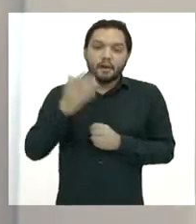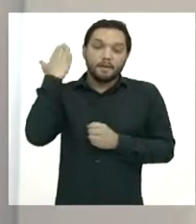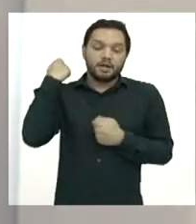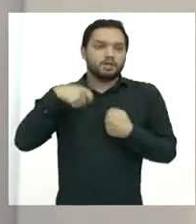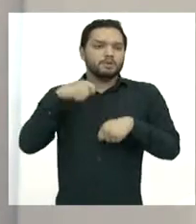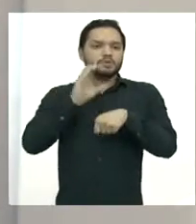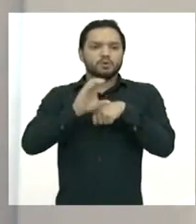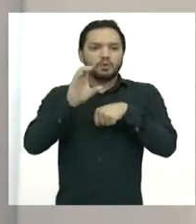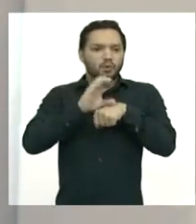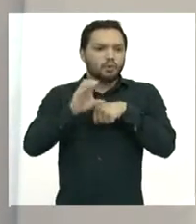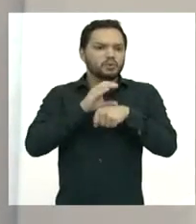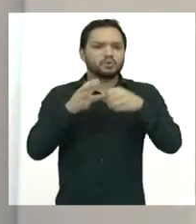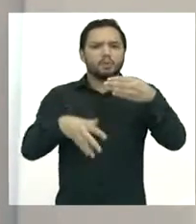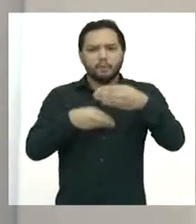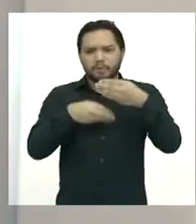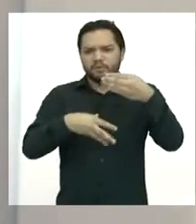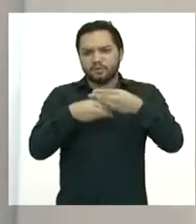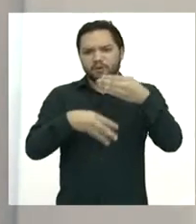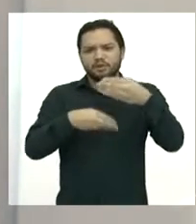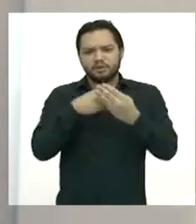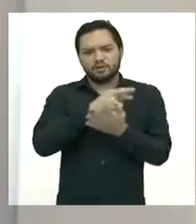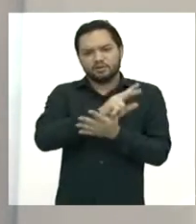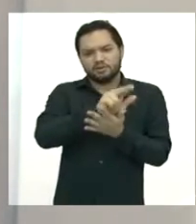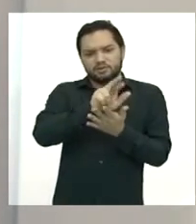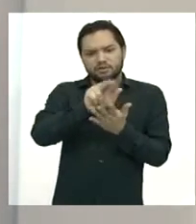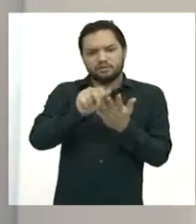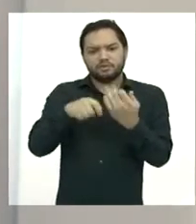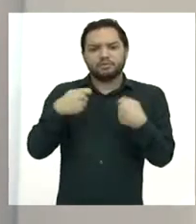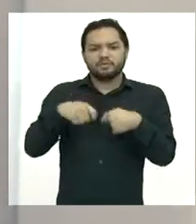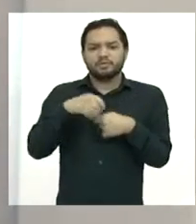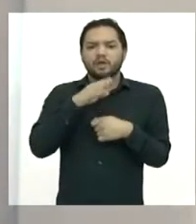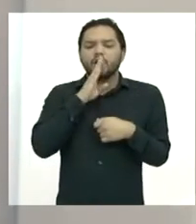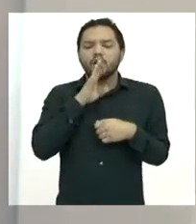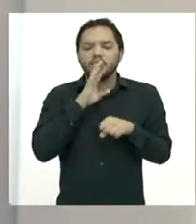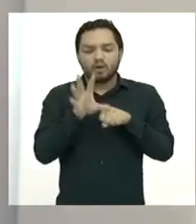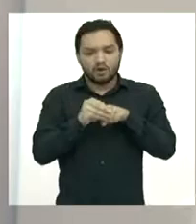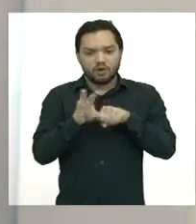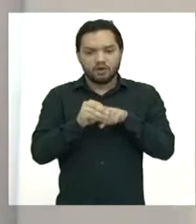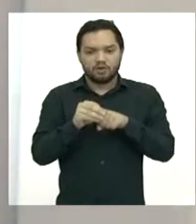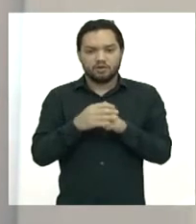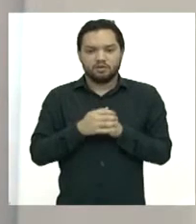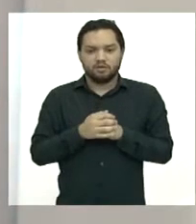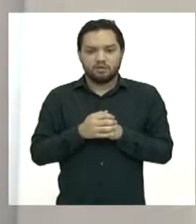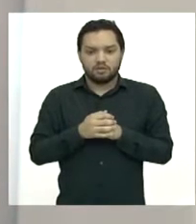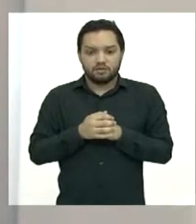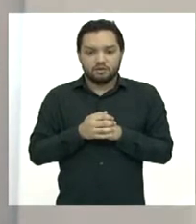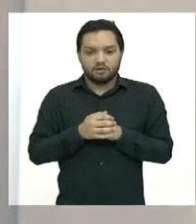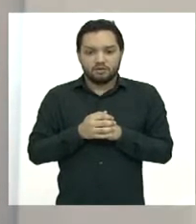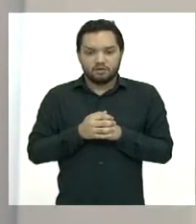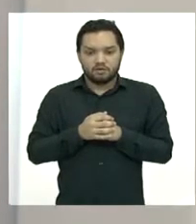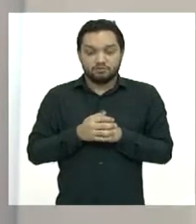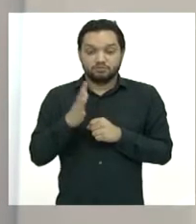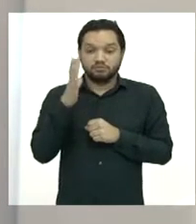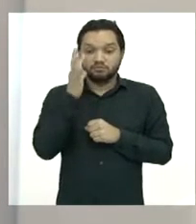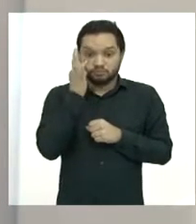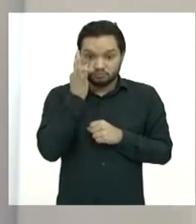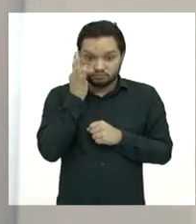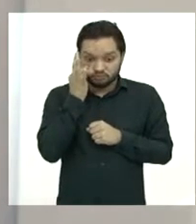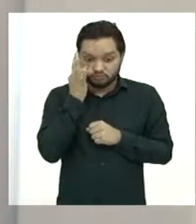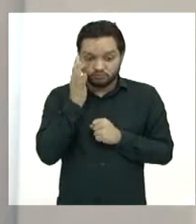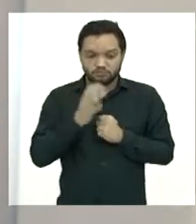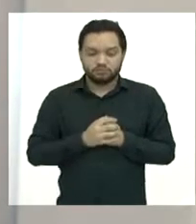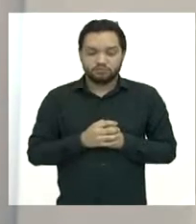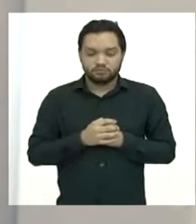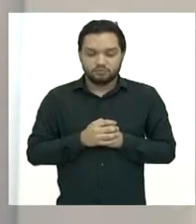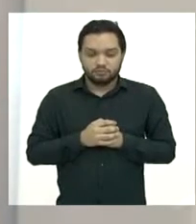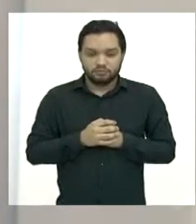complementares, diversos, muitos, para ter conhecimentos que hoje se adquirem dentro da universidade. No ensino presencial, vale salientar. O